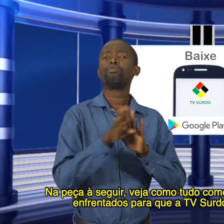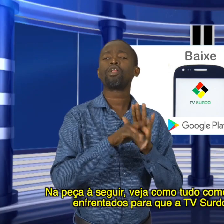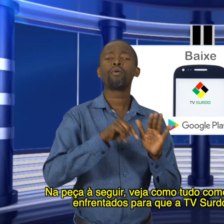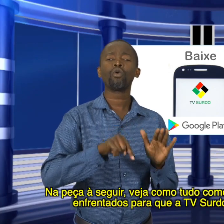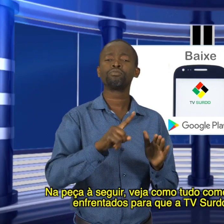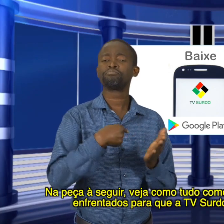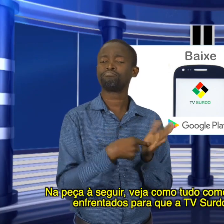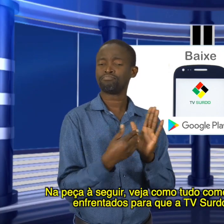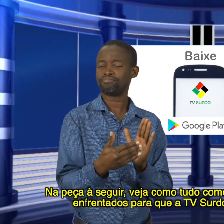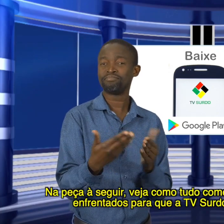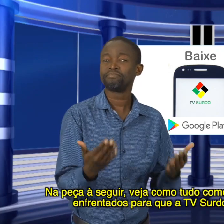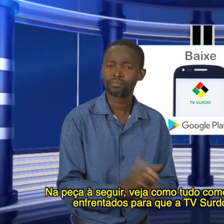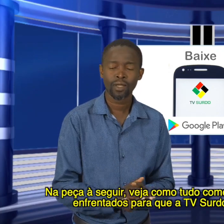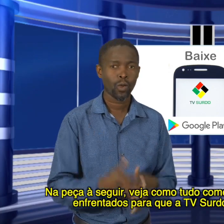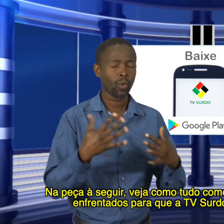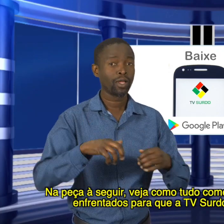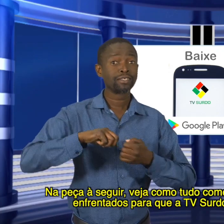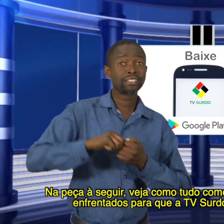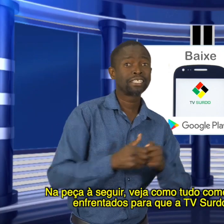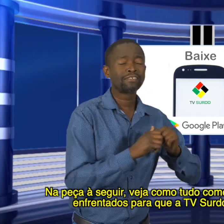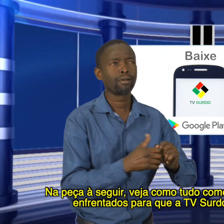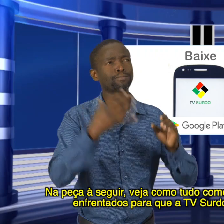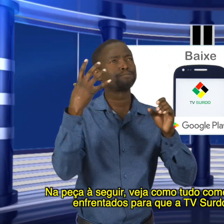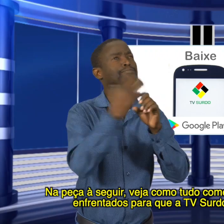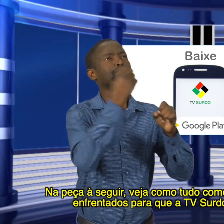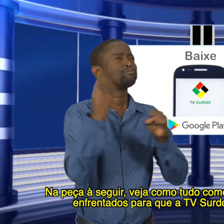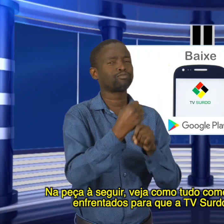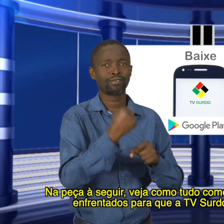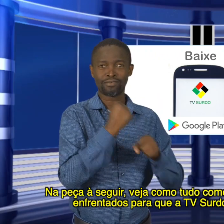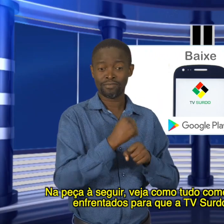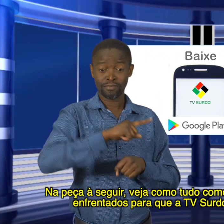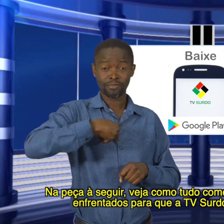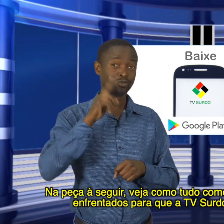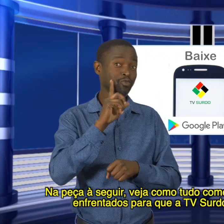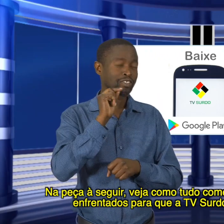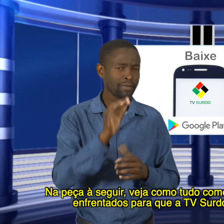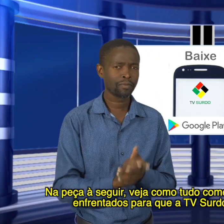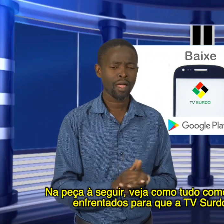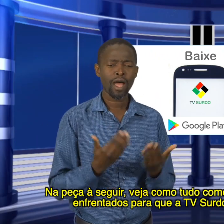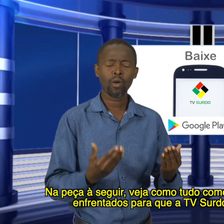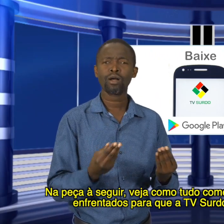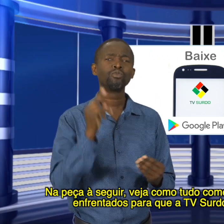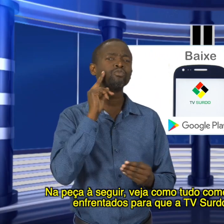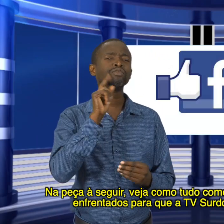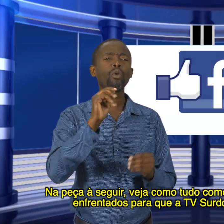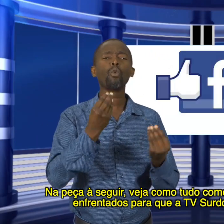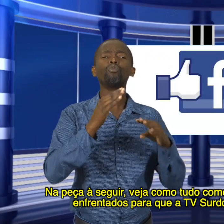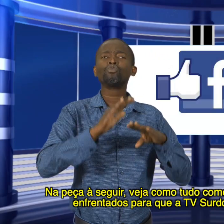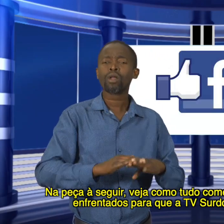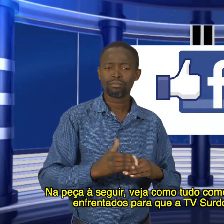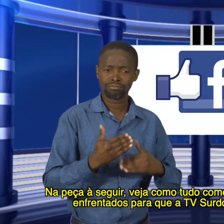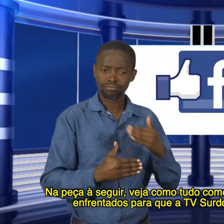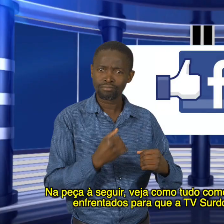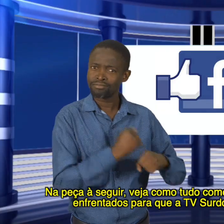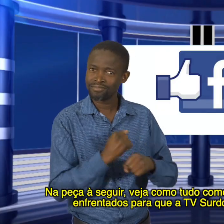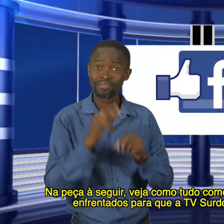Na peça a seguir, veja como tudo começou e quais os desafios enfrentados para que a TV surdo